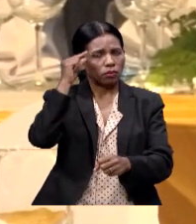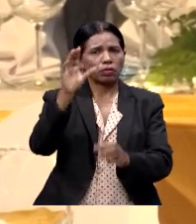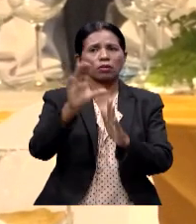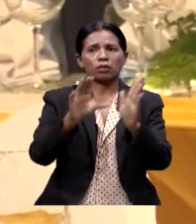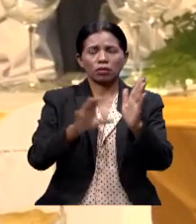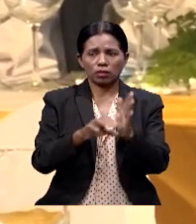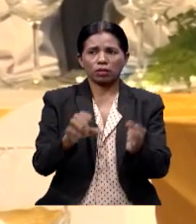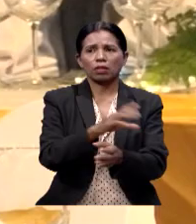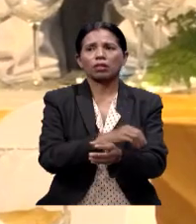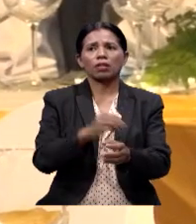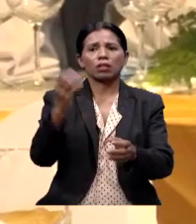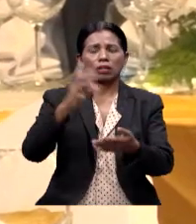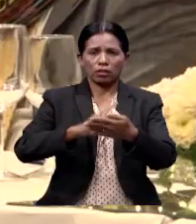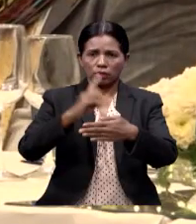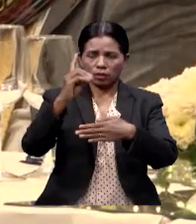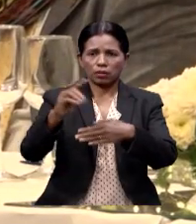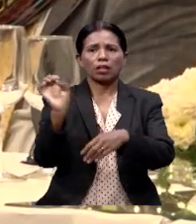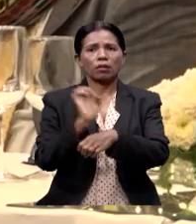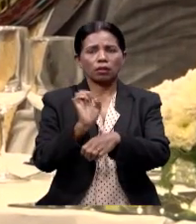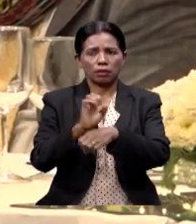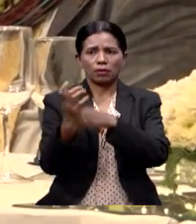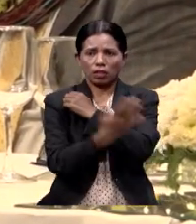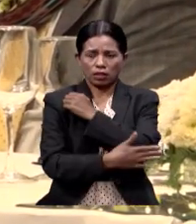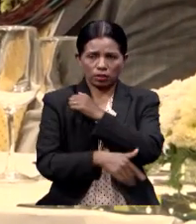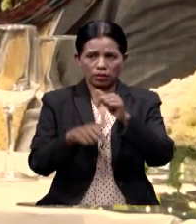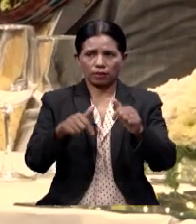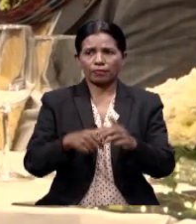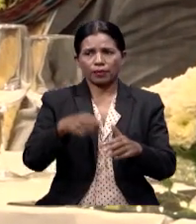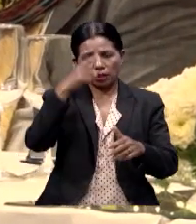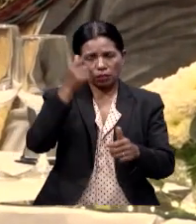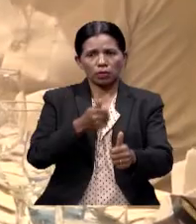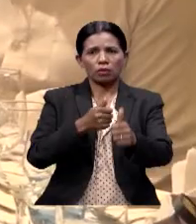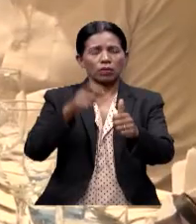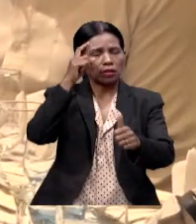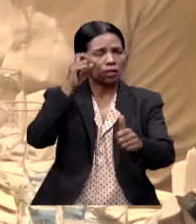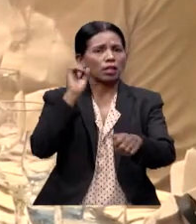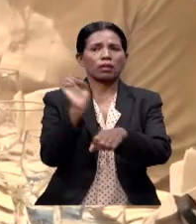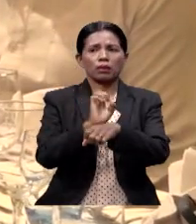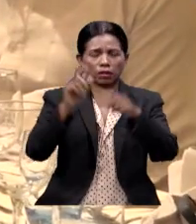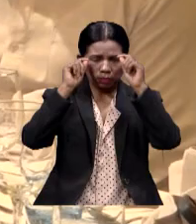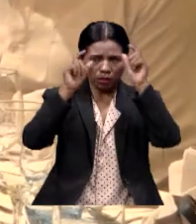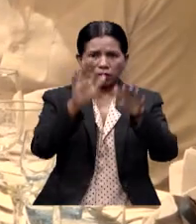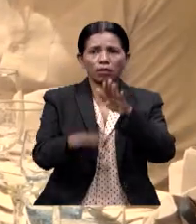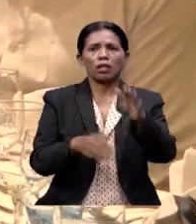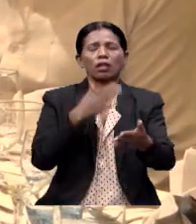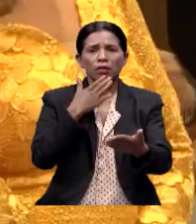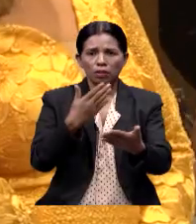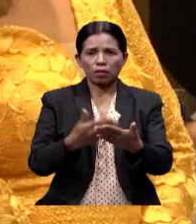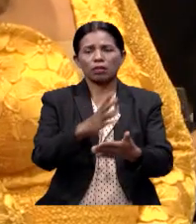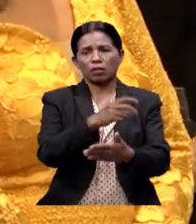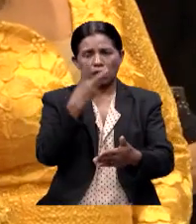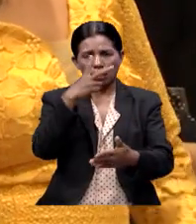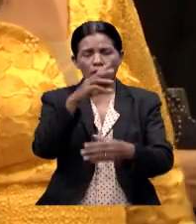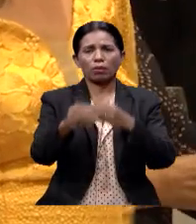se aposto liu e a desenvolvimento econômico e arrelaran. Tamba tuir sanana ekonomia Timor-Leste atu lao dia persija konsolida setor privado